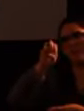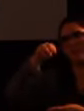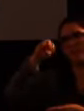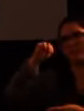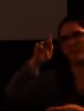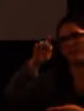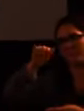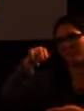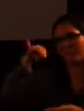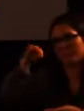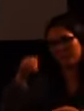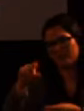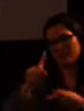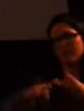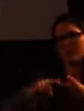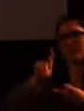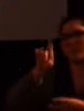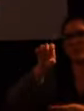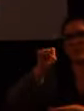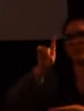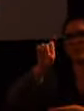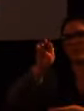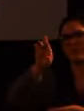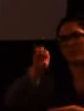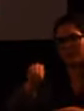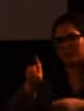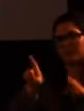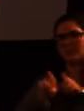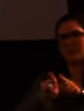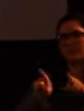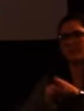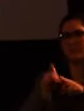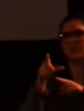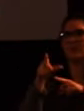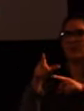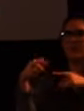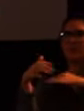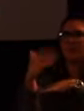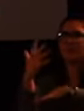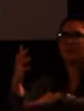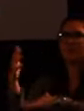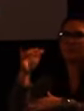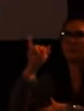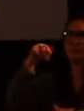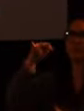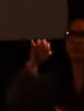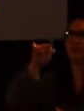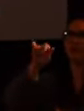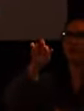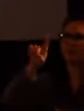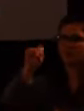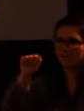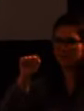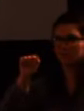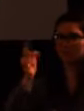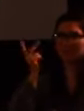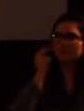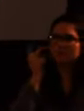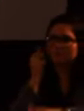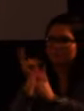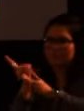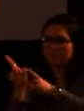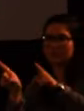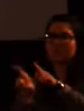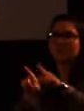remembramento, desdobro e urbanização integrada, que nós trouxemos aí a urbanização integrada tradicional e a